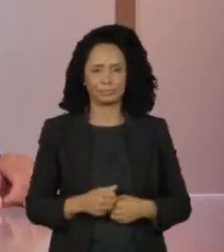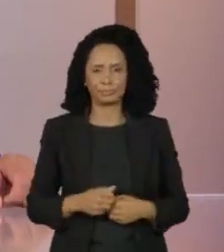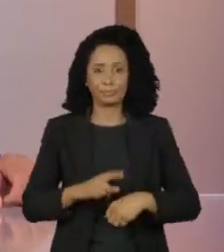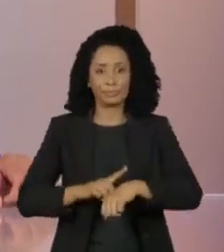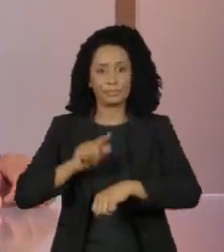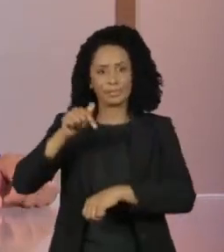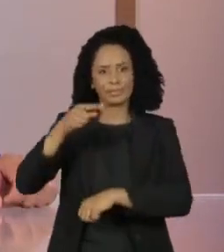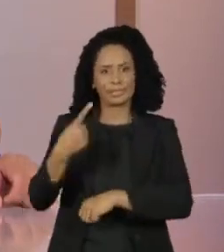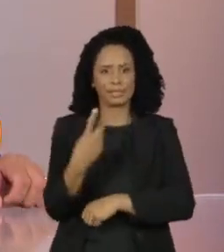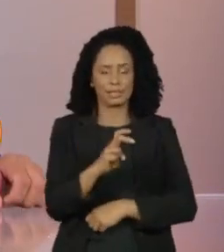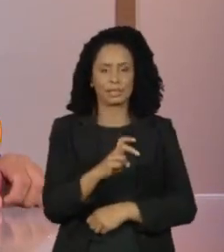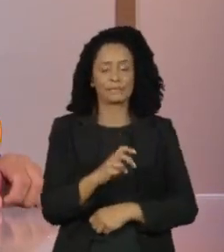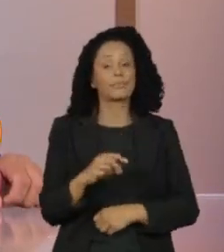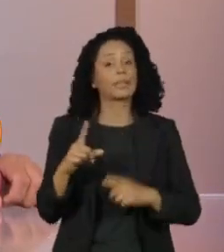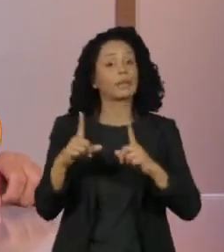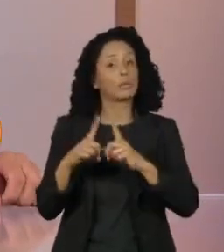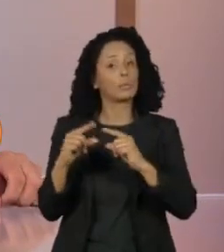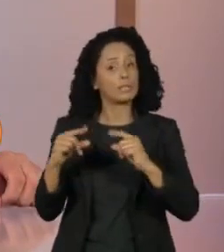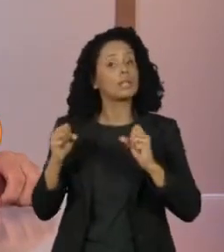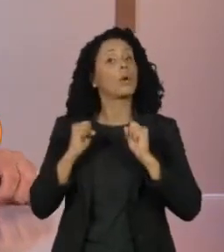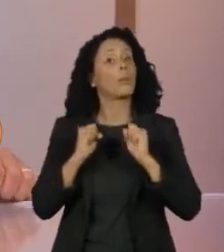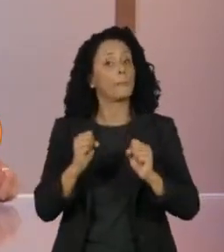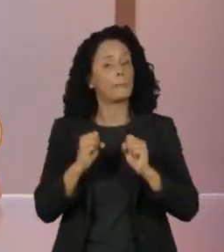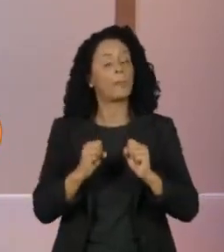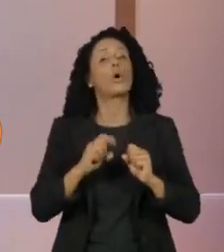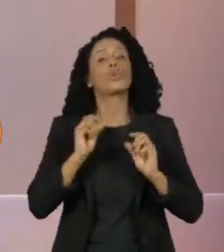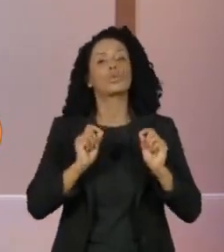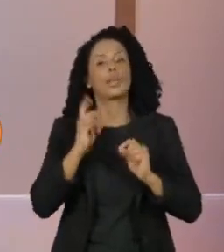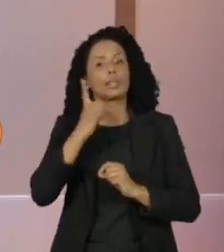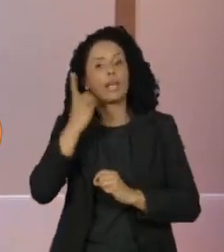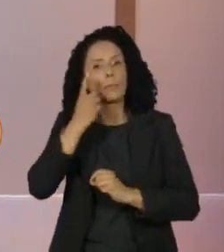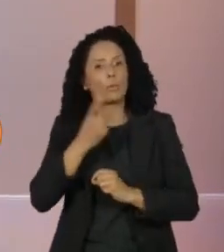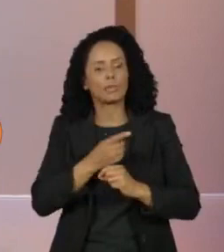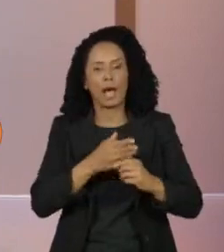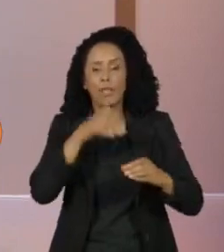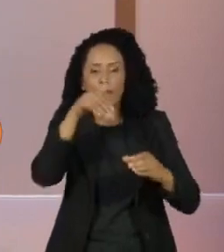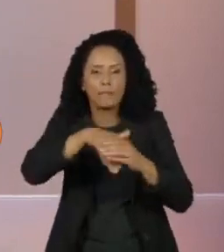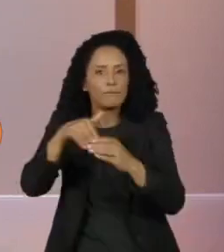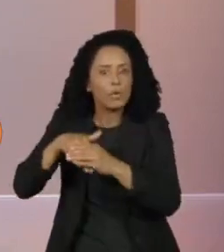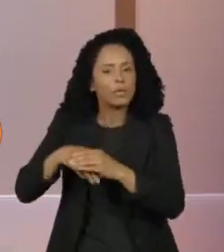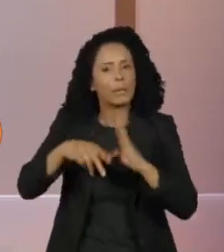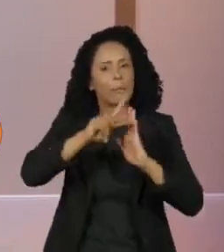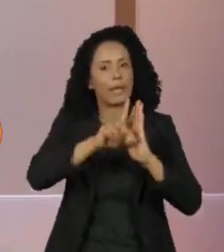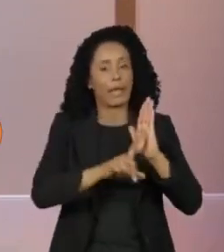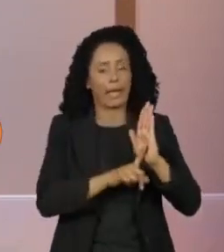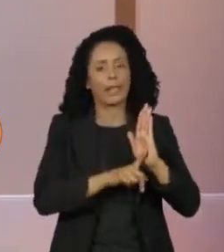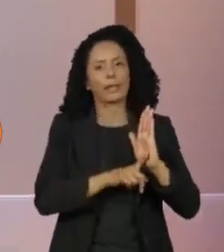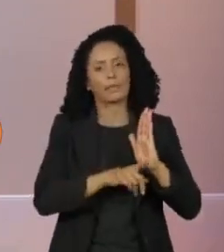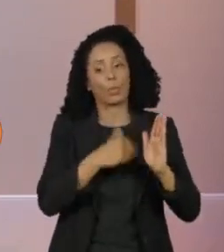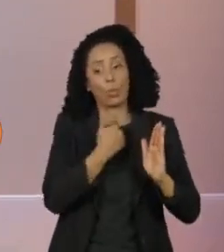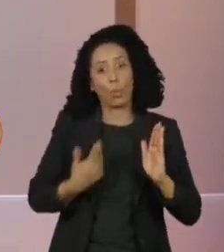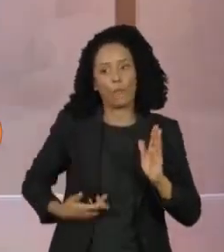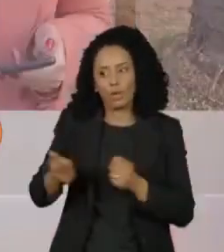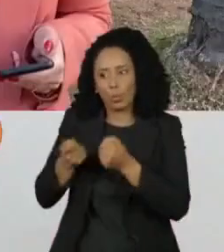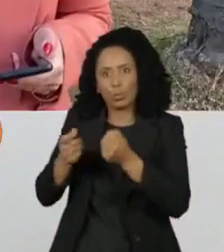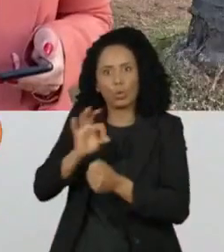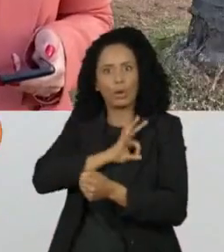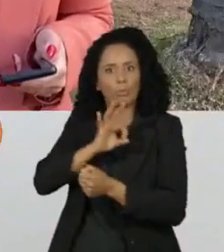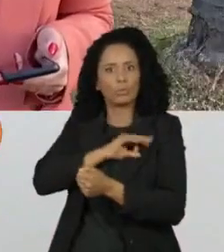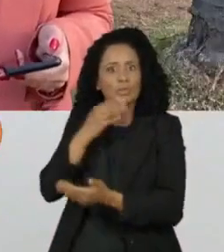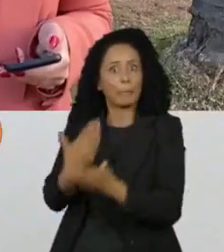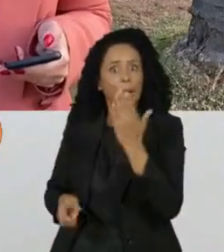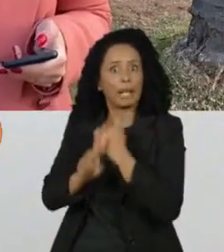Em Brasília, os deputados podem votar, ainda hoje, um projeto de lei que tira poder dos governadores na Polícia Militar. Quem